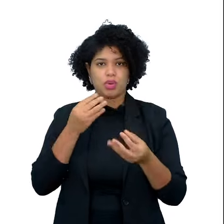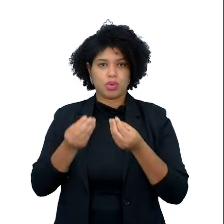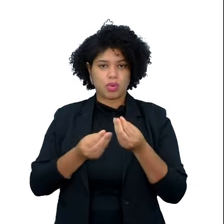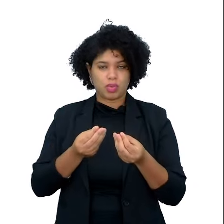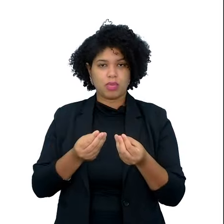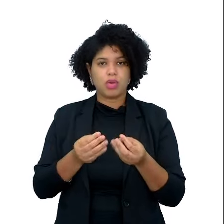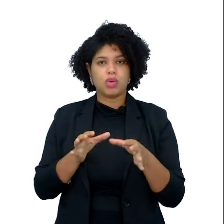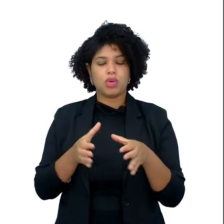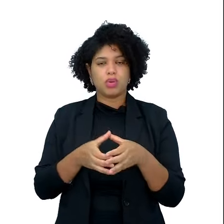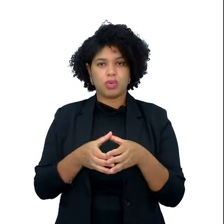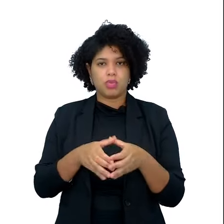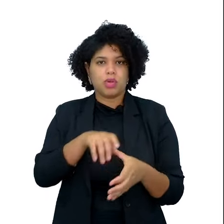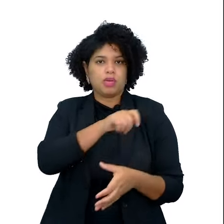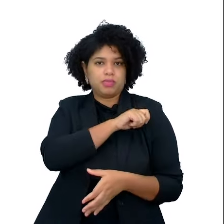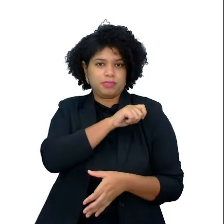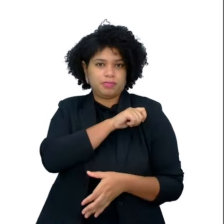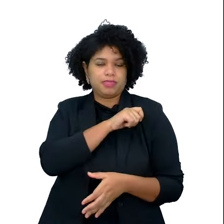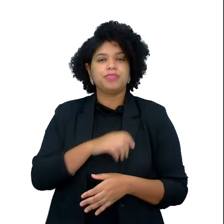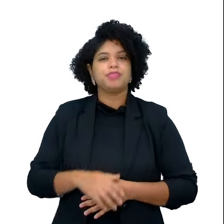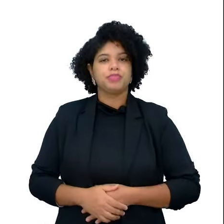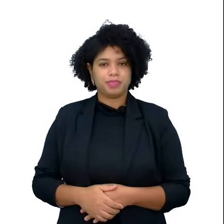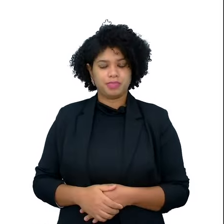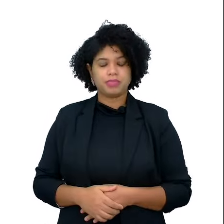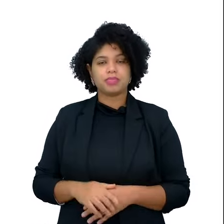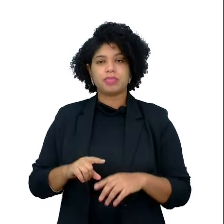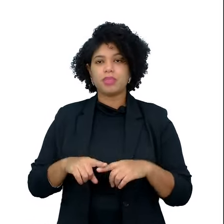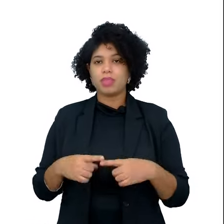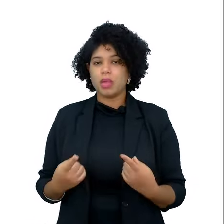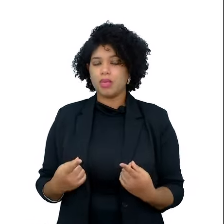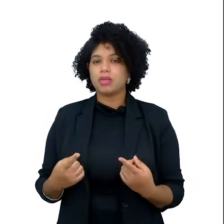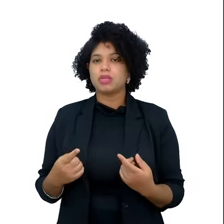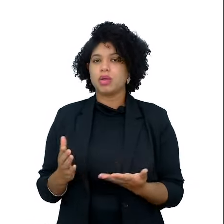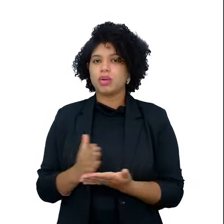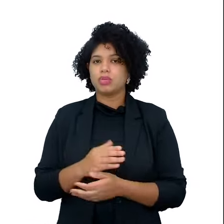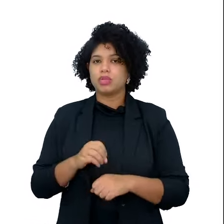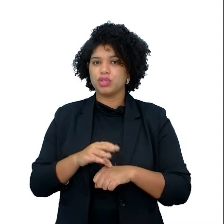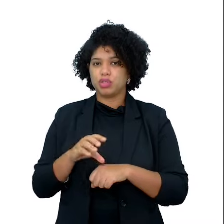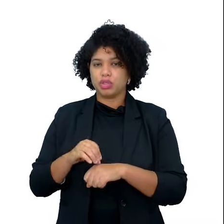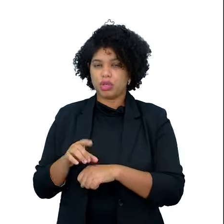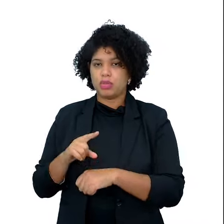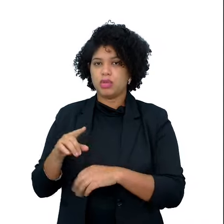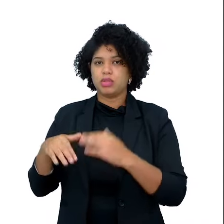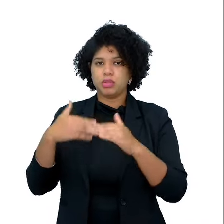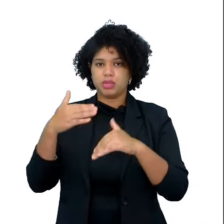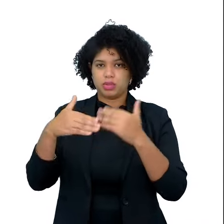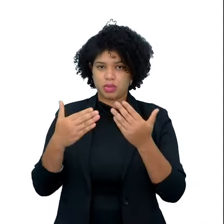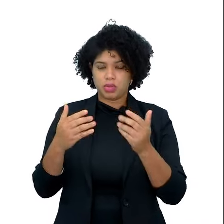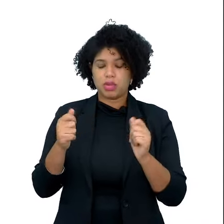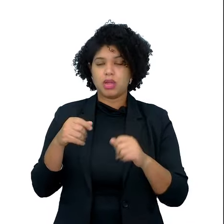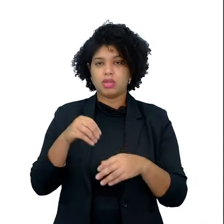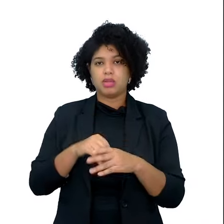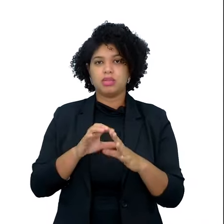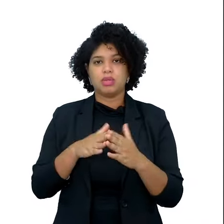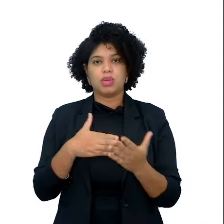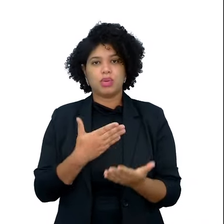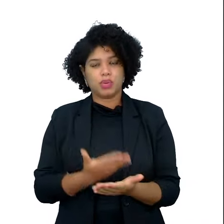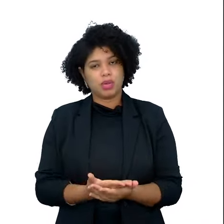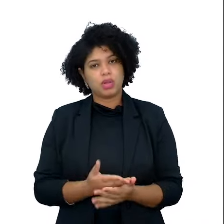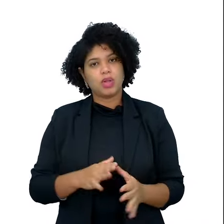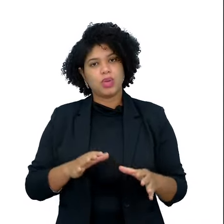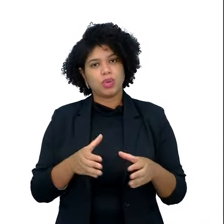seus estudantes, e, para isso, também algumas sugestões para vocês desenvolverem na escola, com a